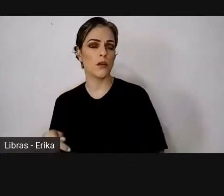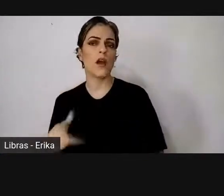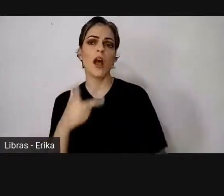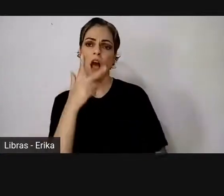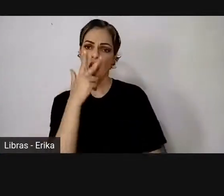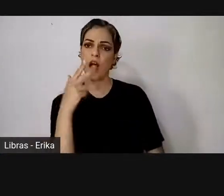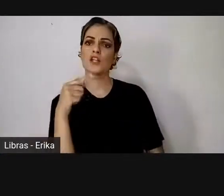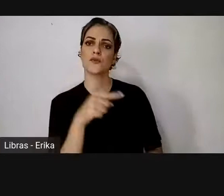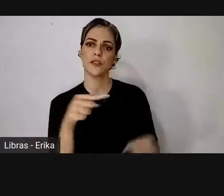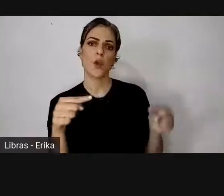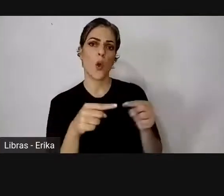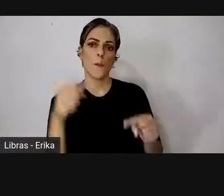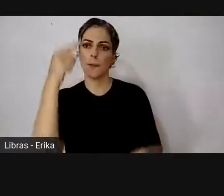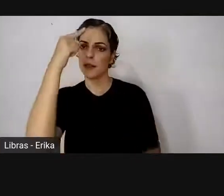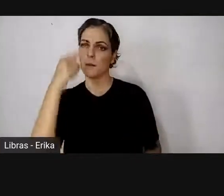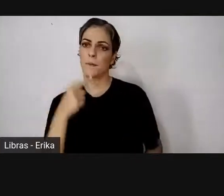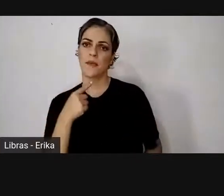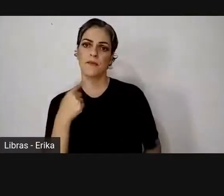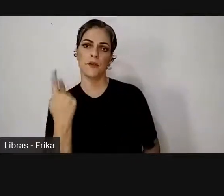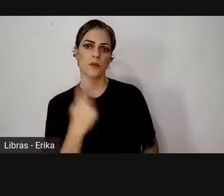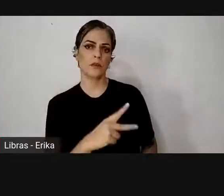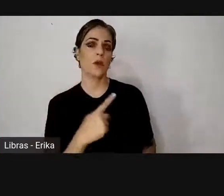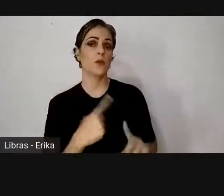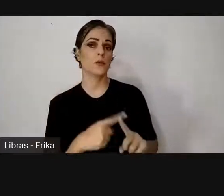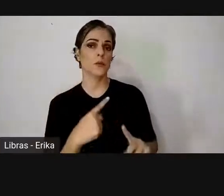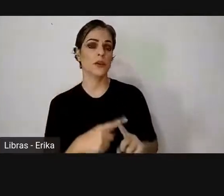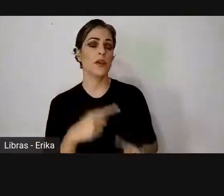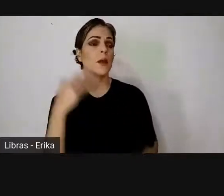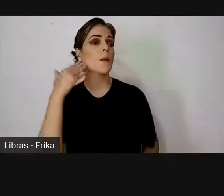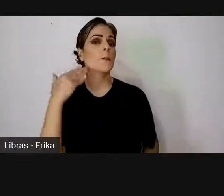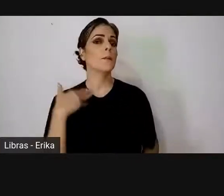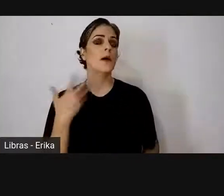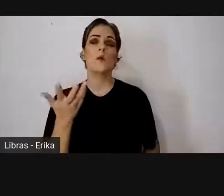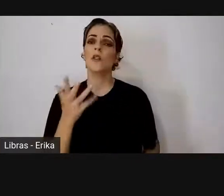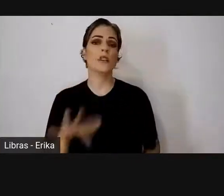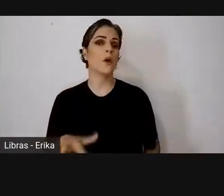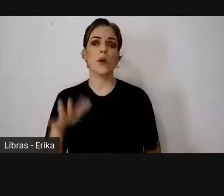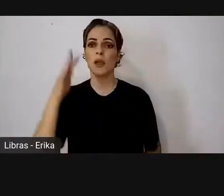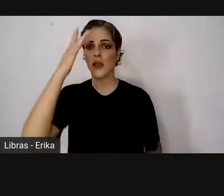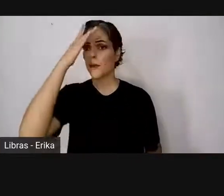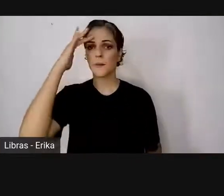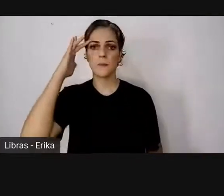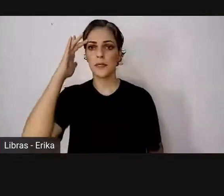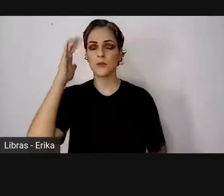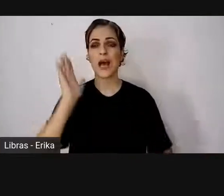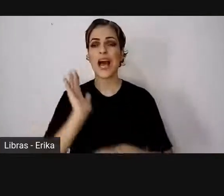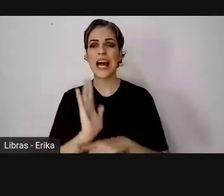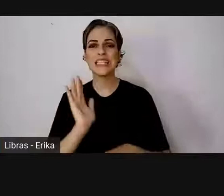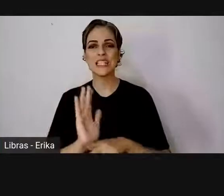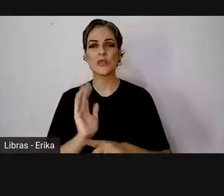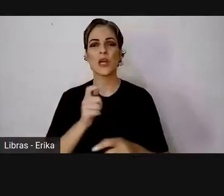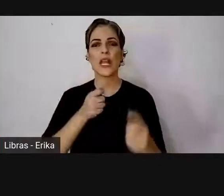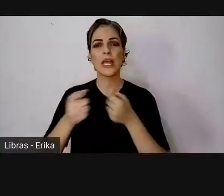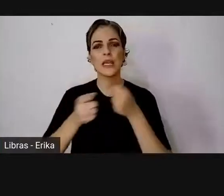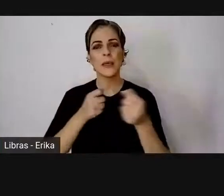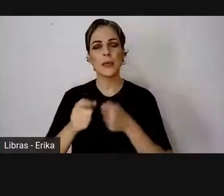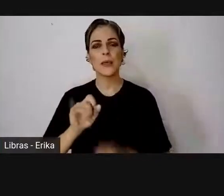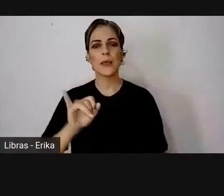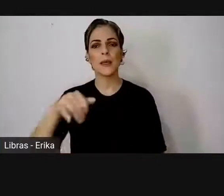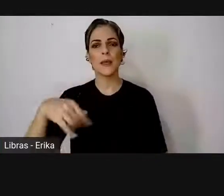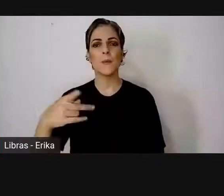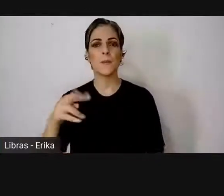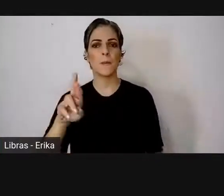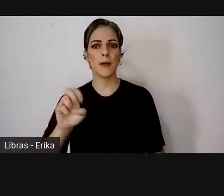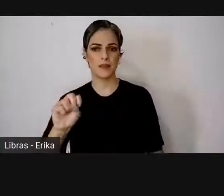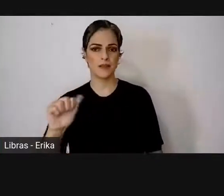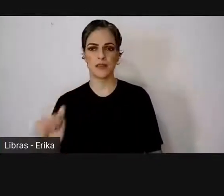perfil para isso, porque o banco, ele não está procurando uma pessoa que faça assessoria de imprensa por si. O banco está procurando uma